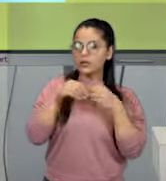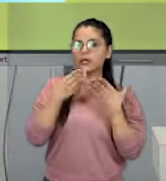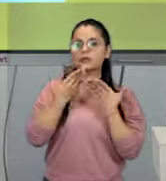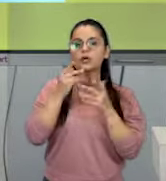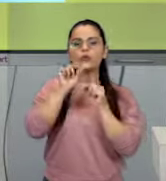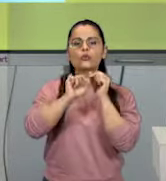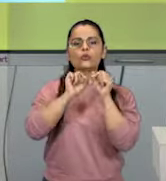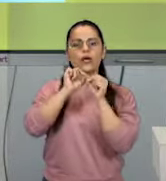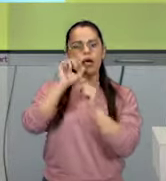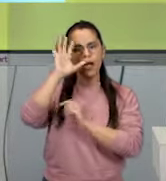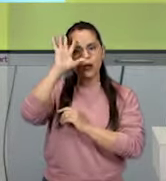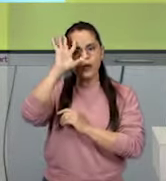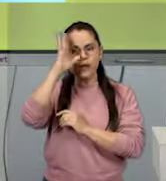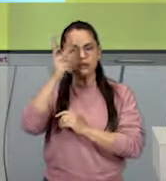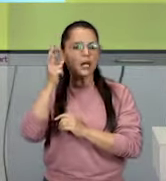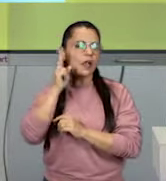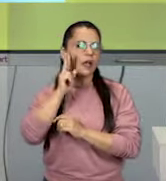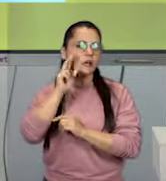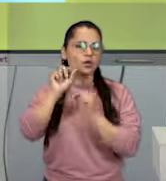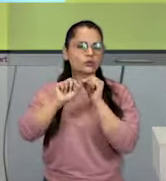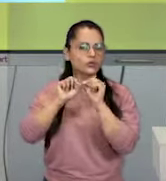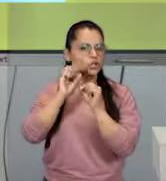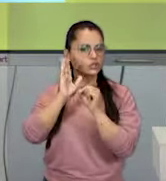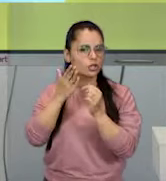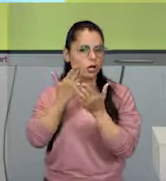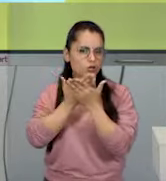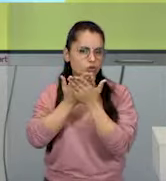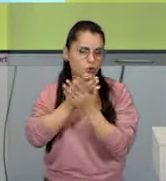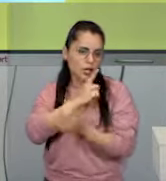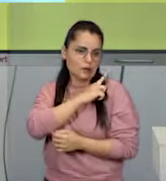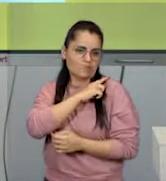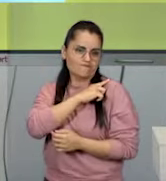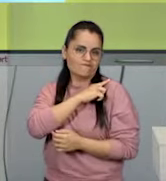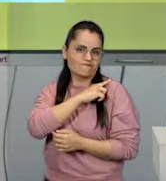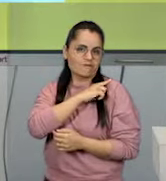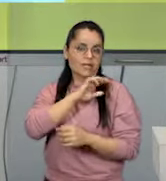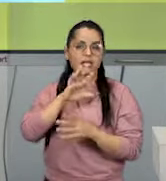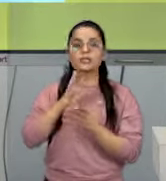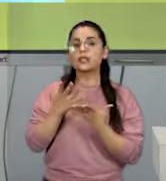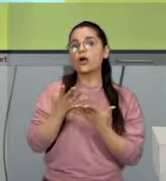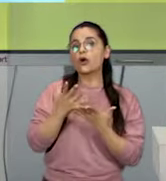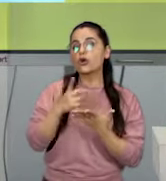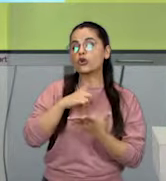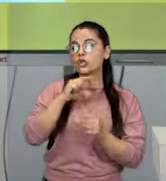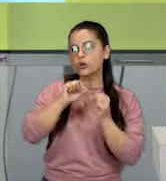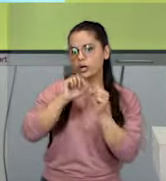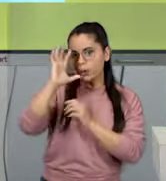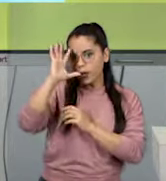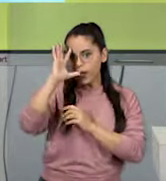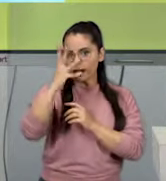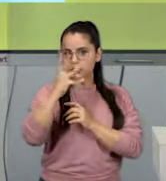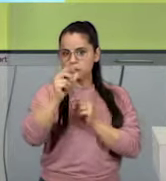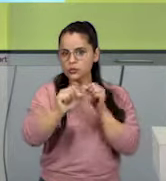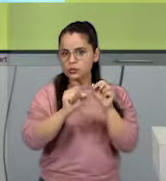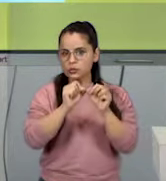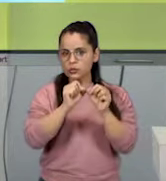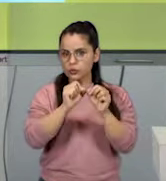reação recordando lá que nós usamos o primeiro ano né uma reação é quando eu tenho reagentes